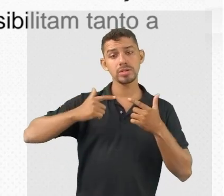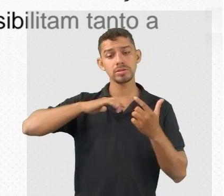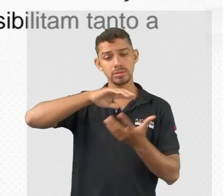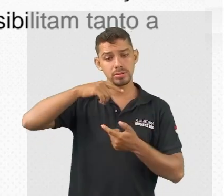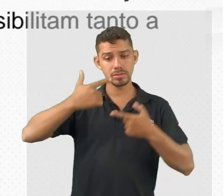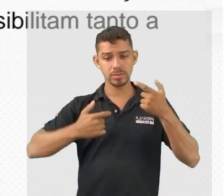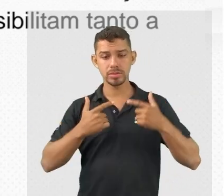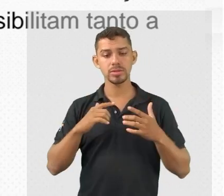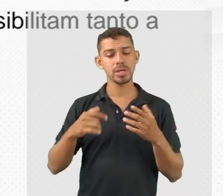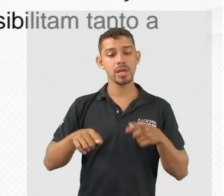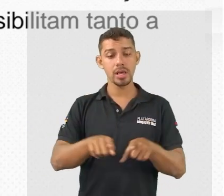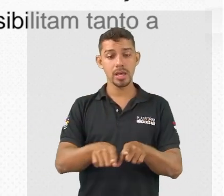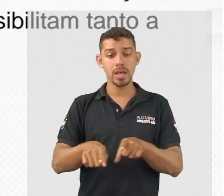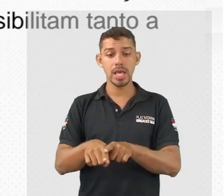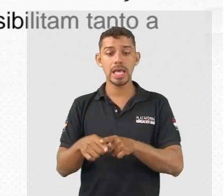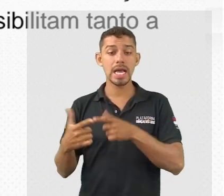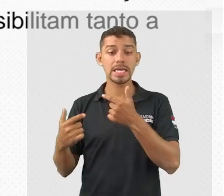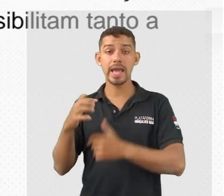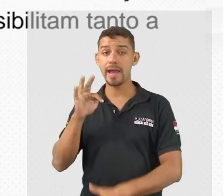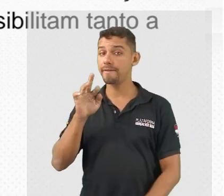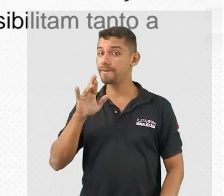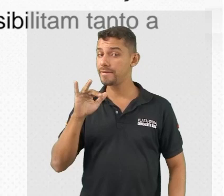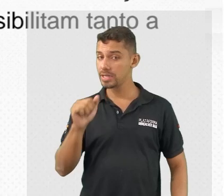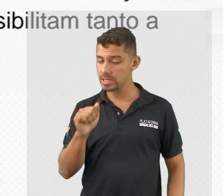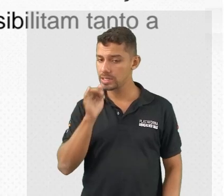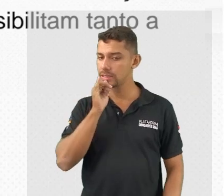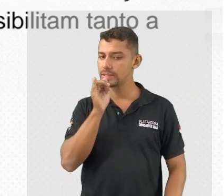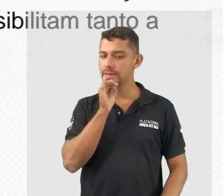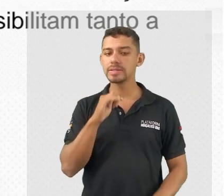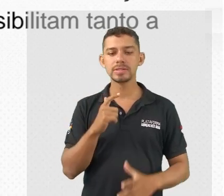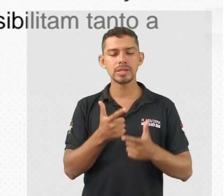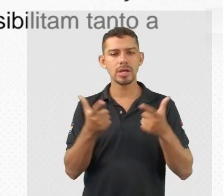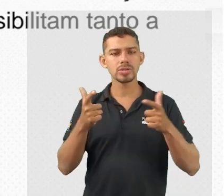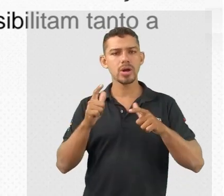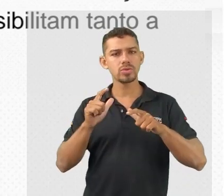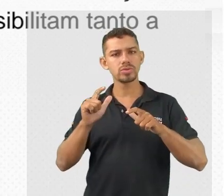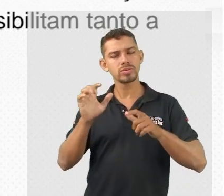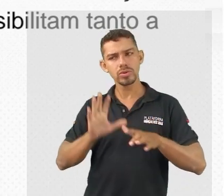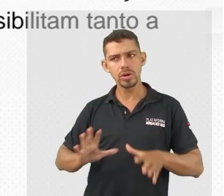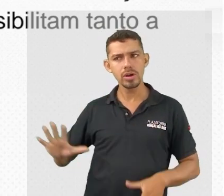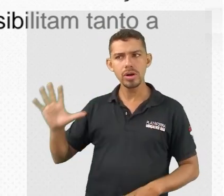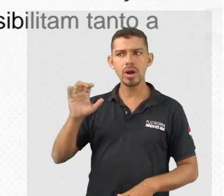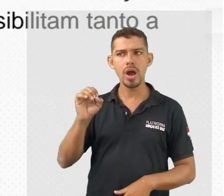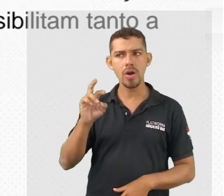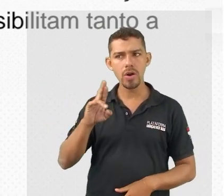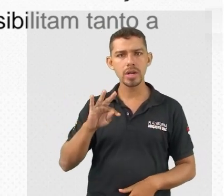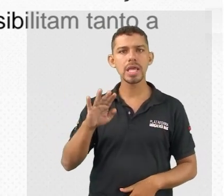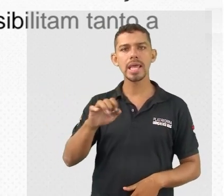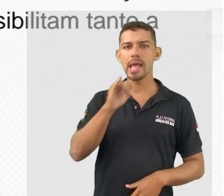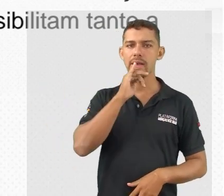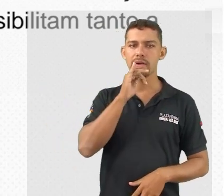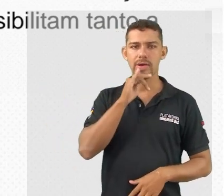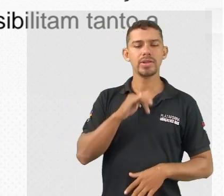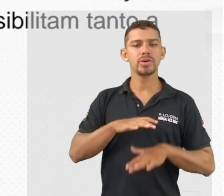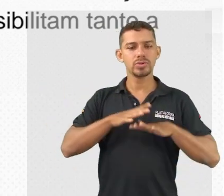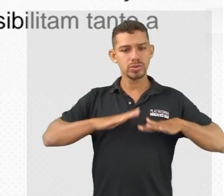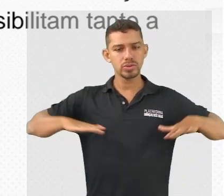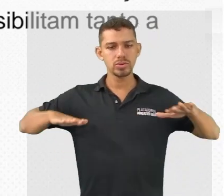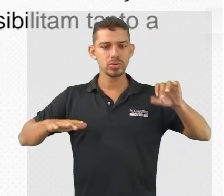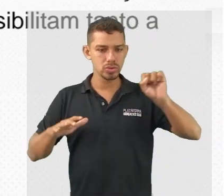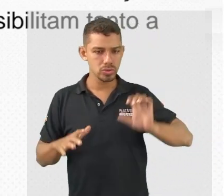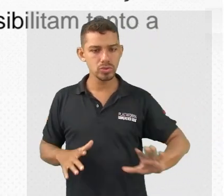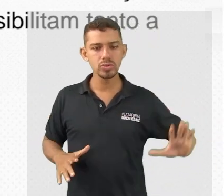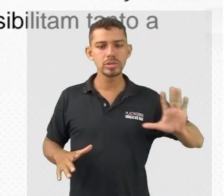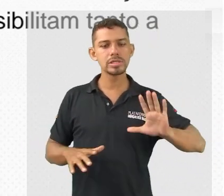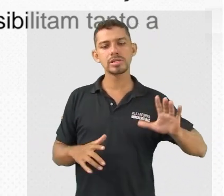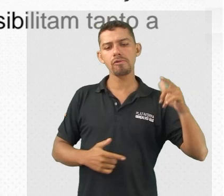e entre a Guerra Fria. Então, o Extremo Oriente, né, essa região do Pacífico Sul, estava vivendo